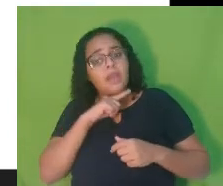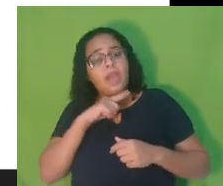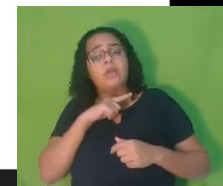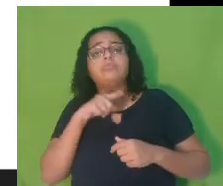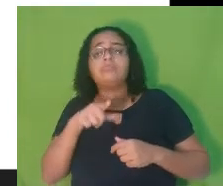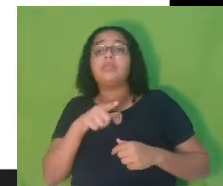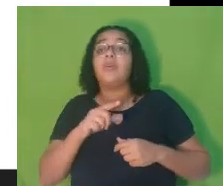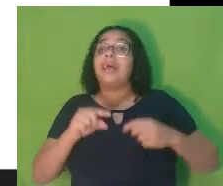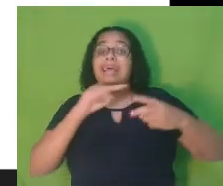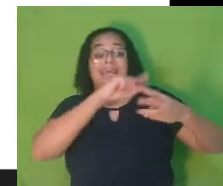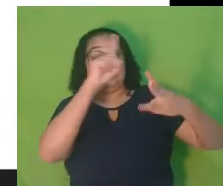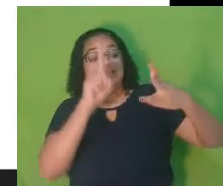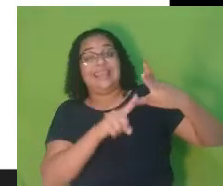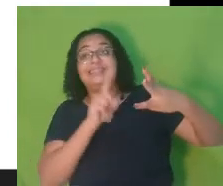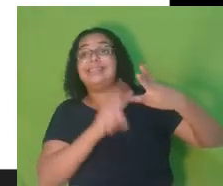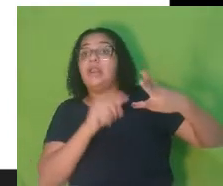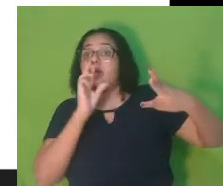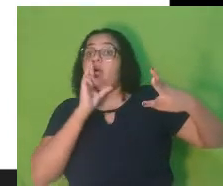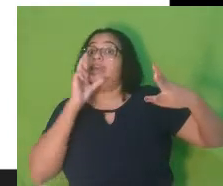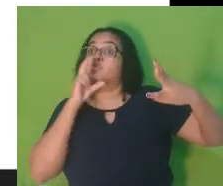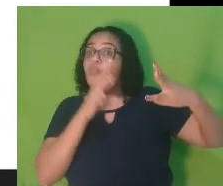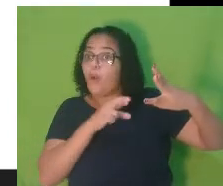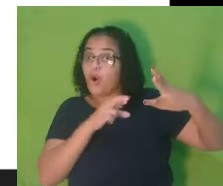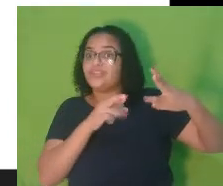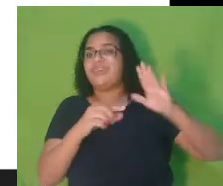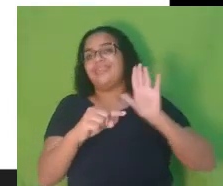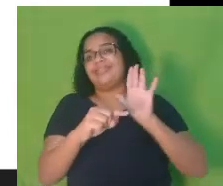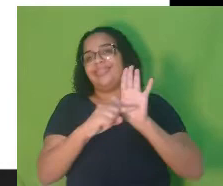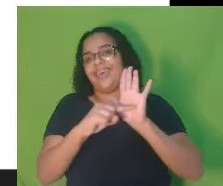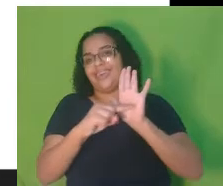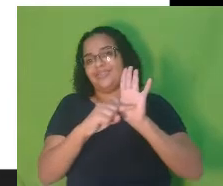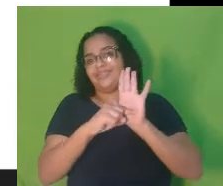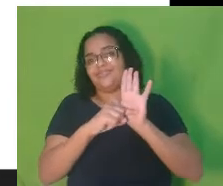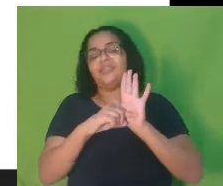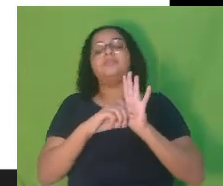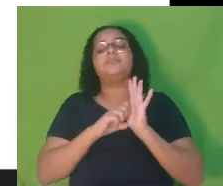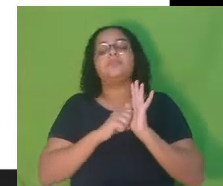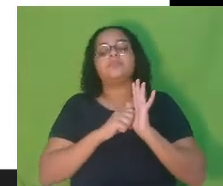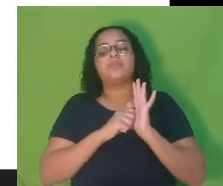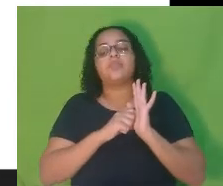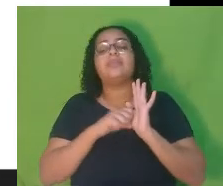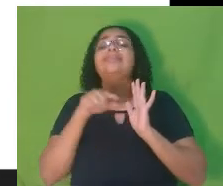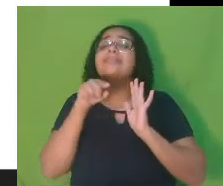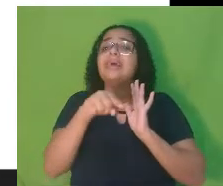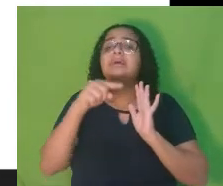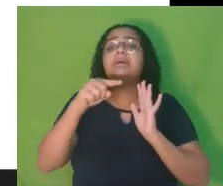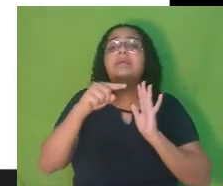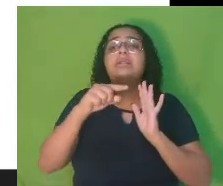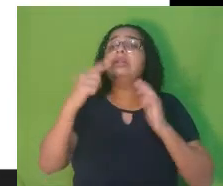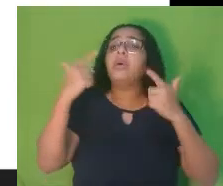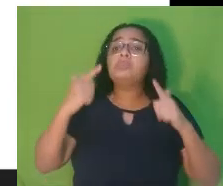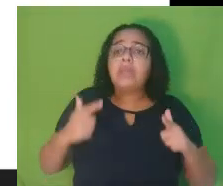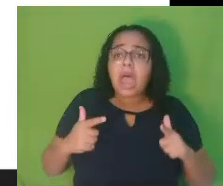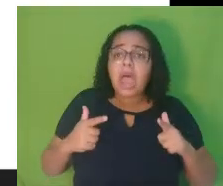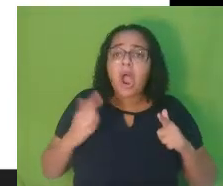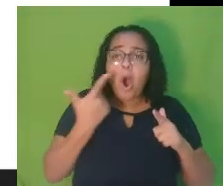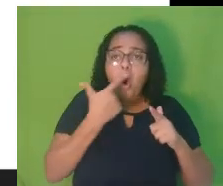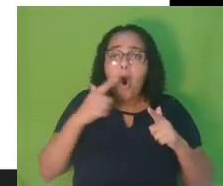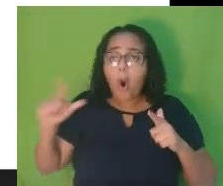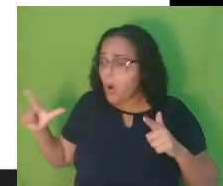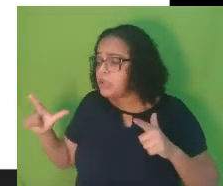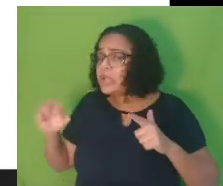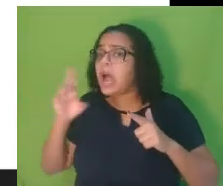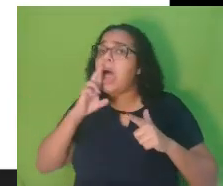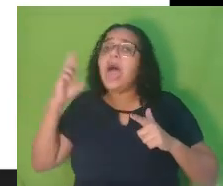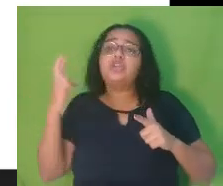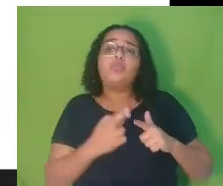haverá uma terceira solução negativa para ela e que, aliás, não há nenhuma